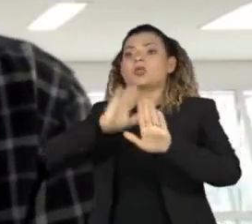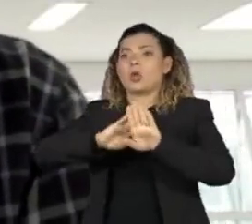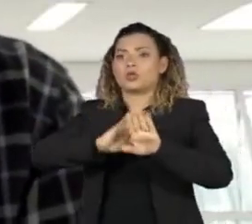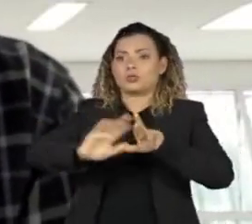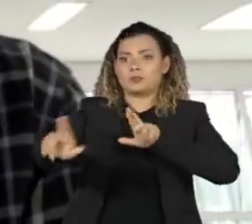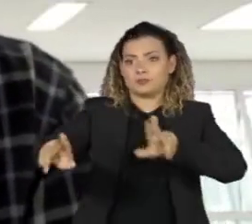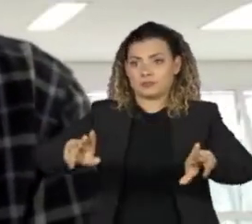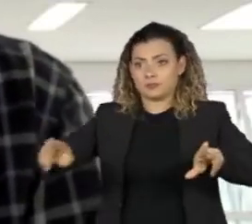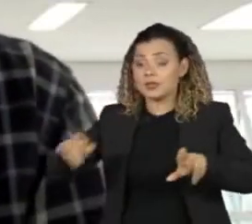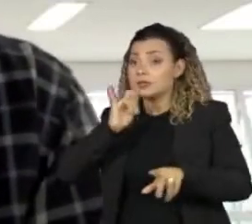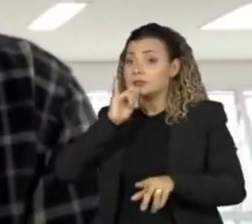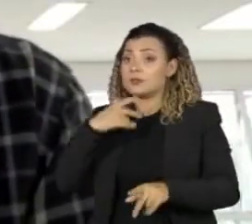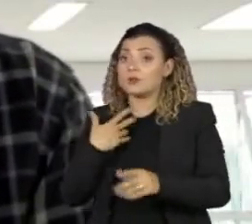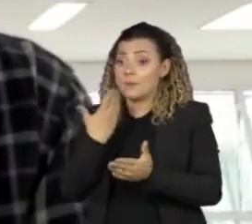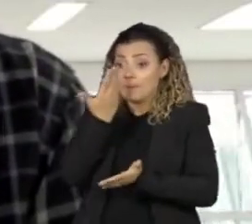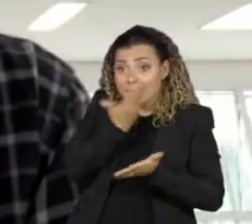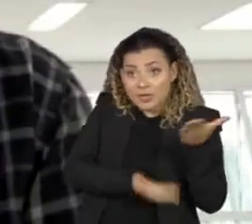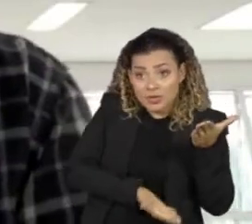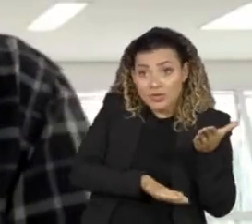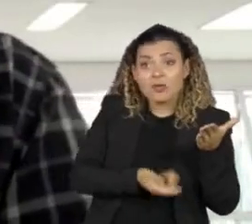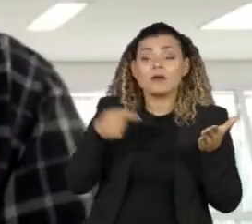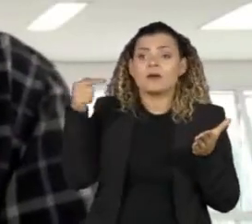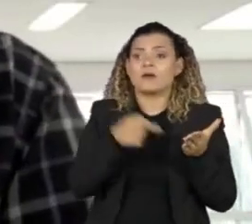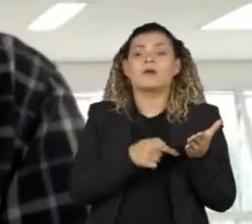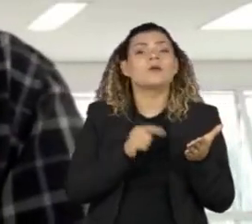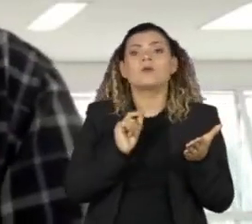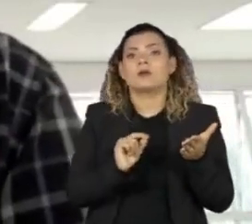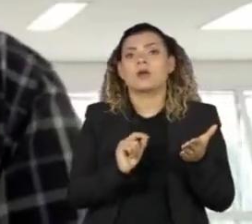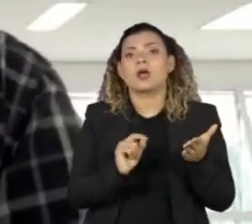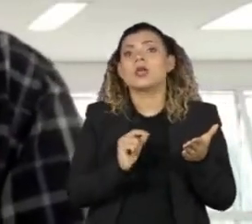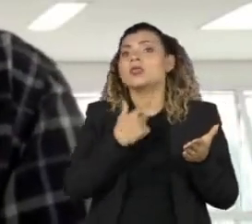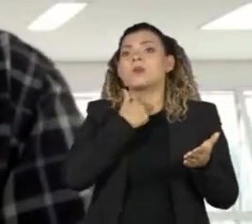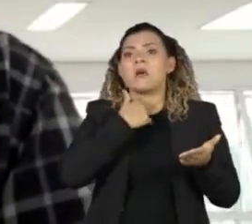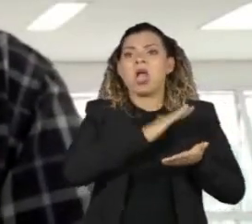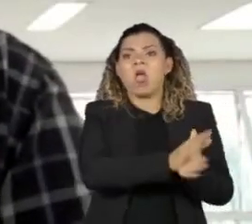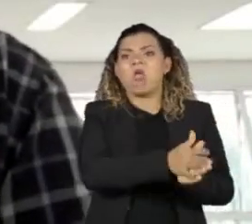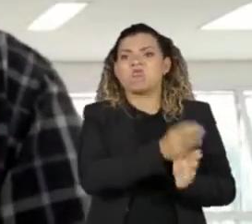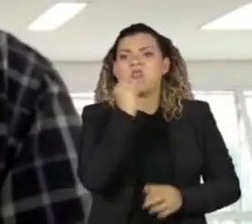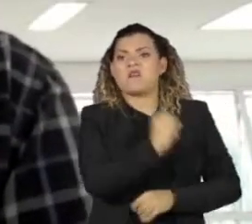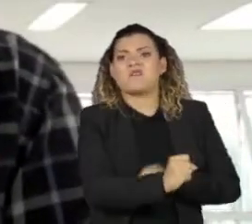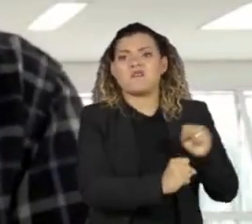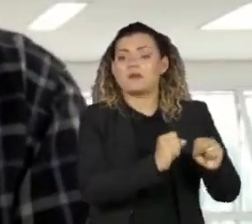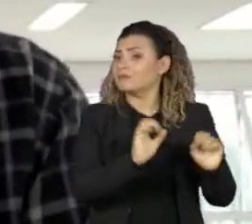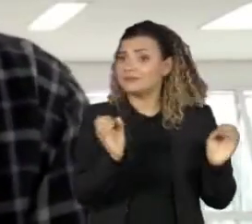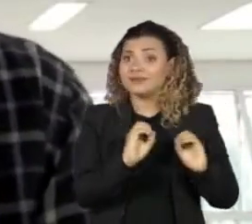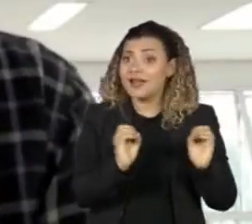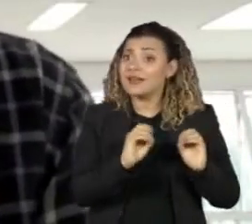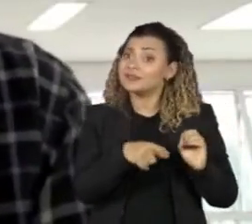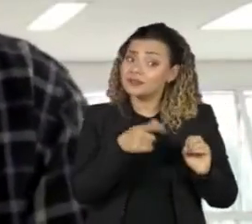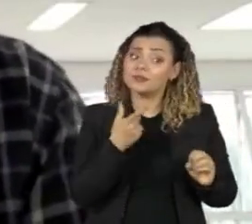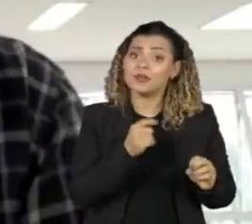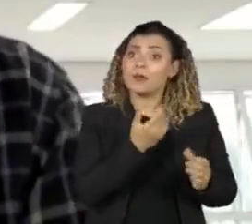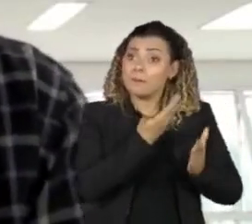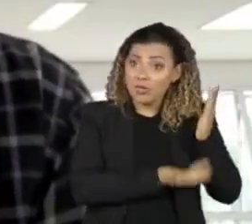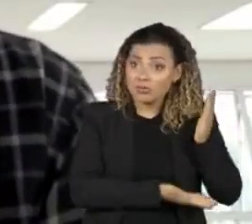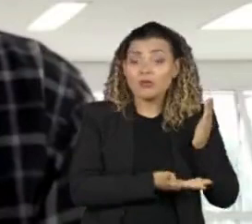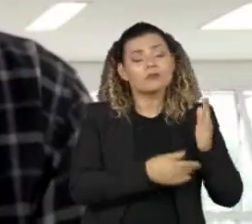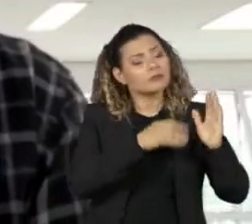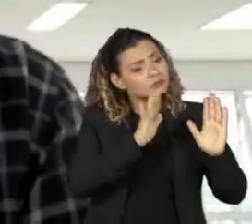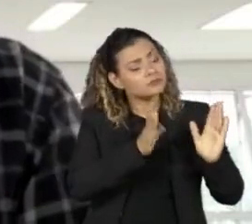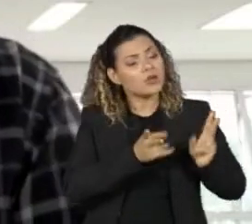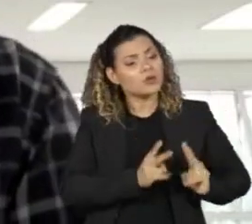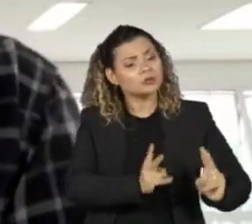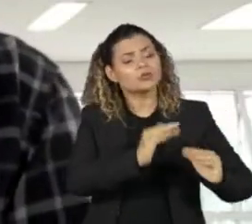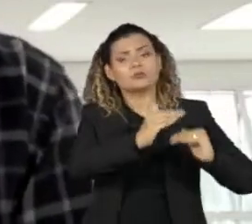garante que os derrotados democraticamente não serão eliminados, mortos da sociedade, e garante que os vencedores manterão